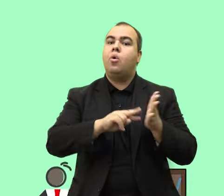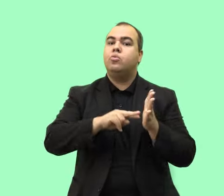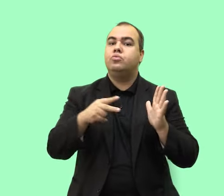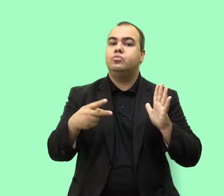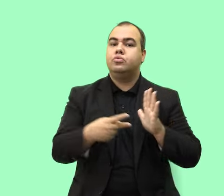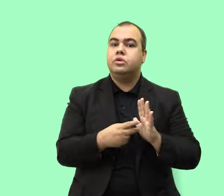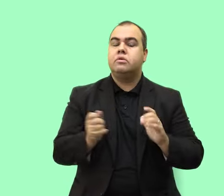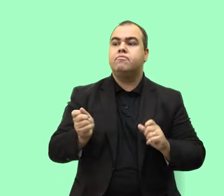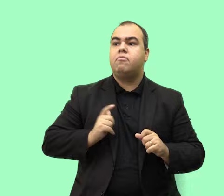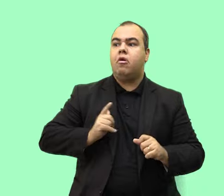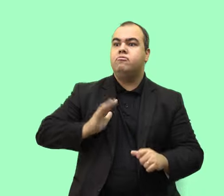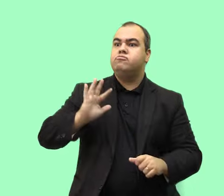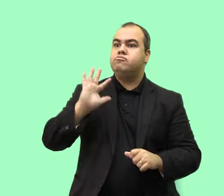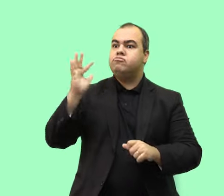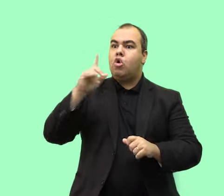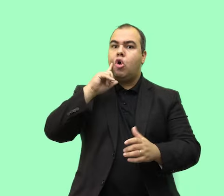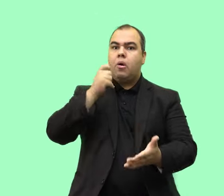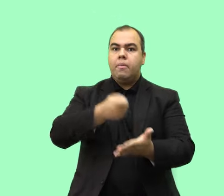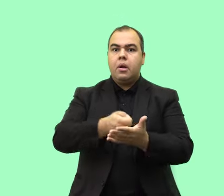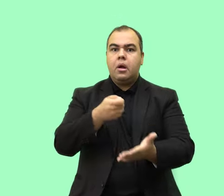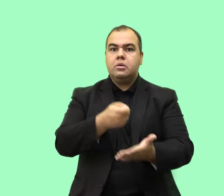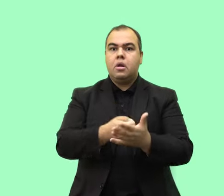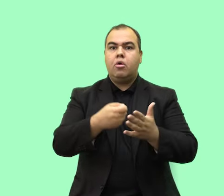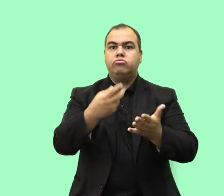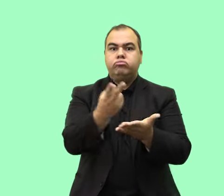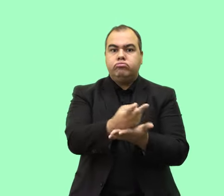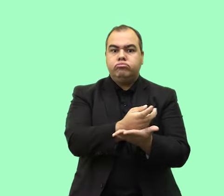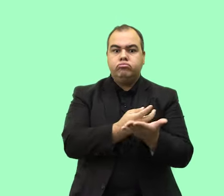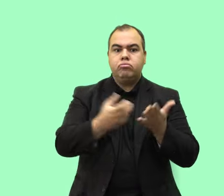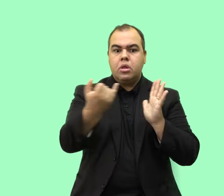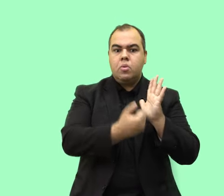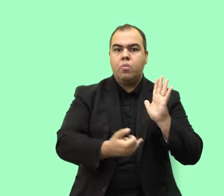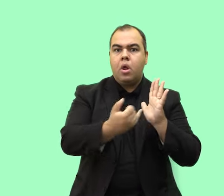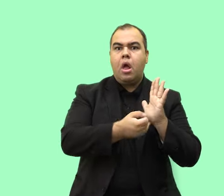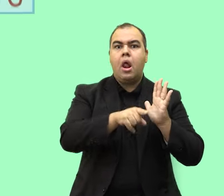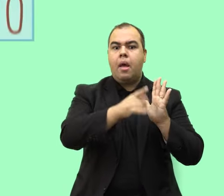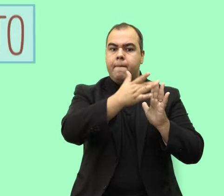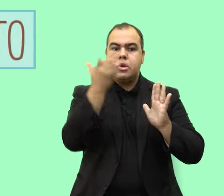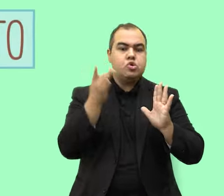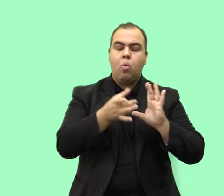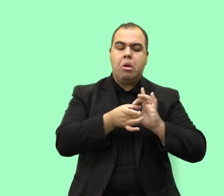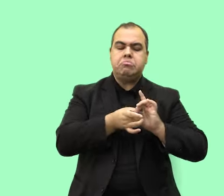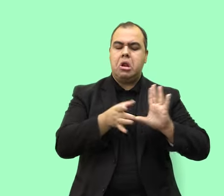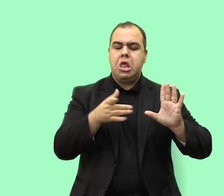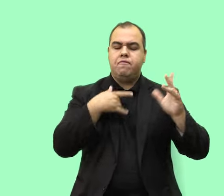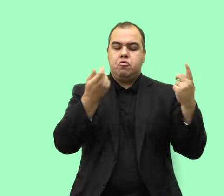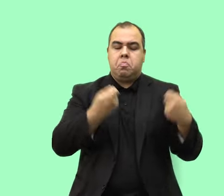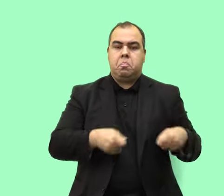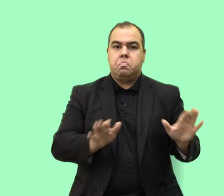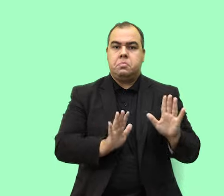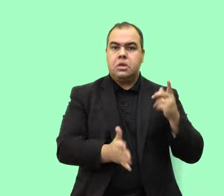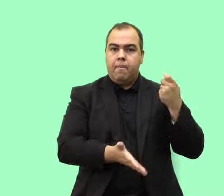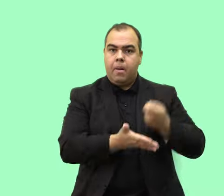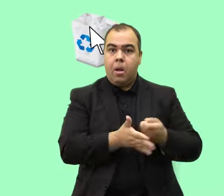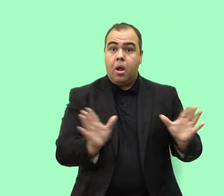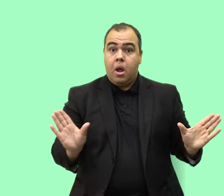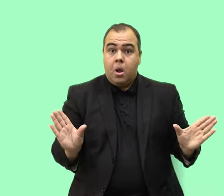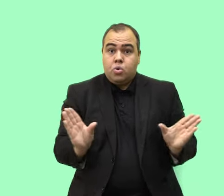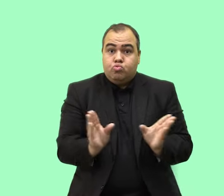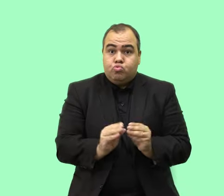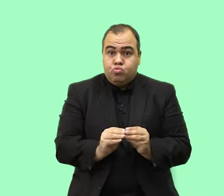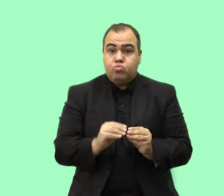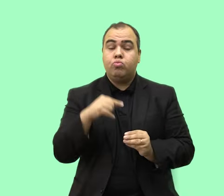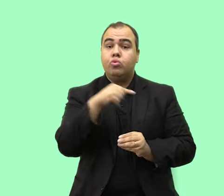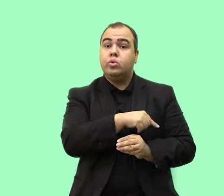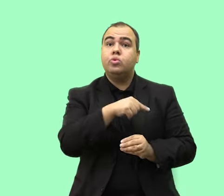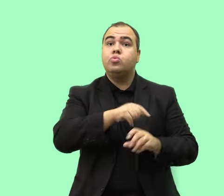Ou seja, apesar do surgimento da obrigação tributária, por força de lei, o contribuinte fica dispensado do pagamento do tributo. Em resumo,